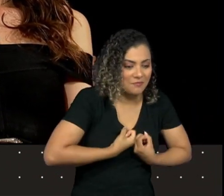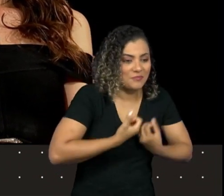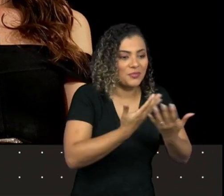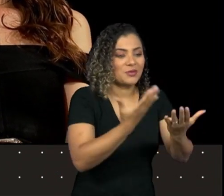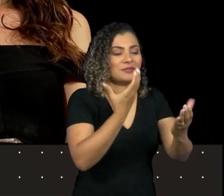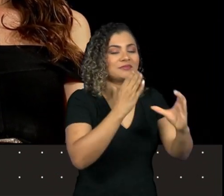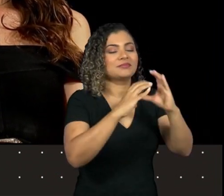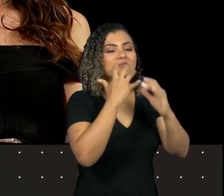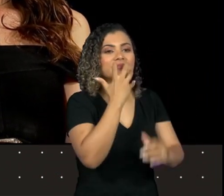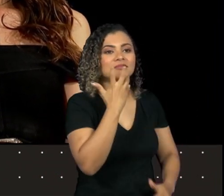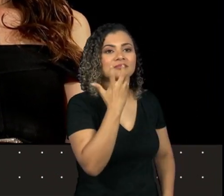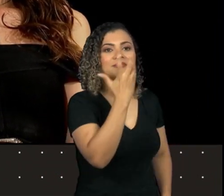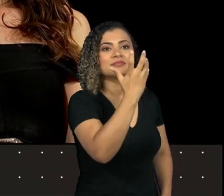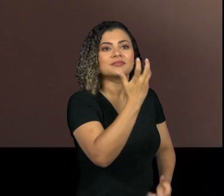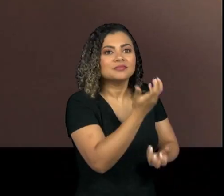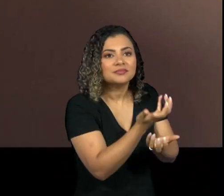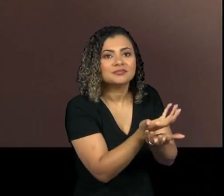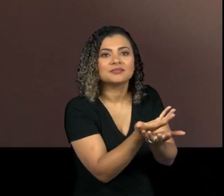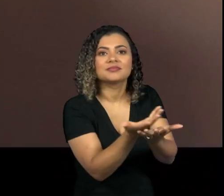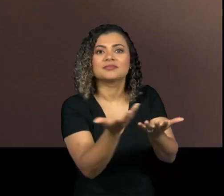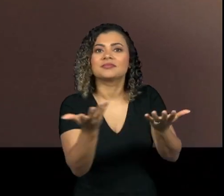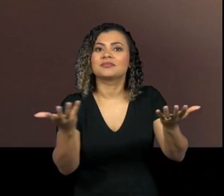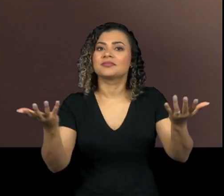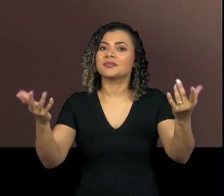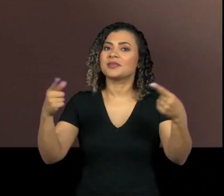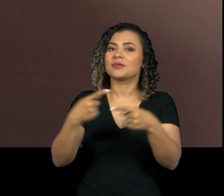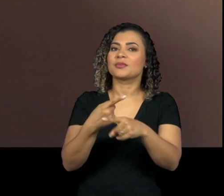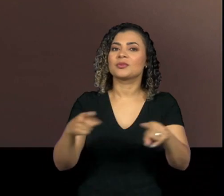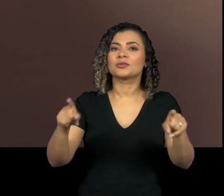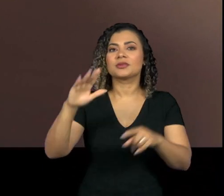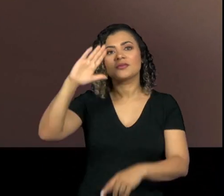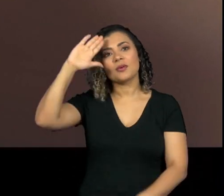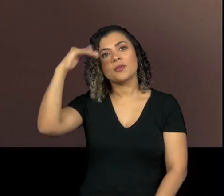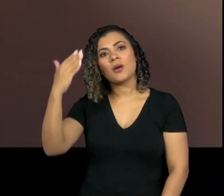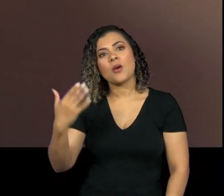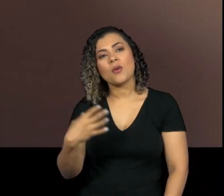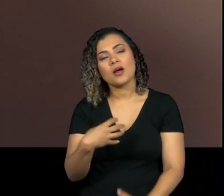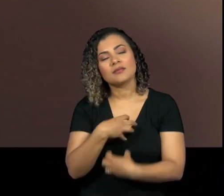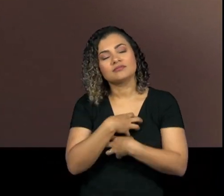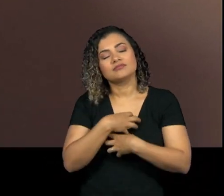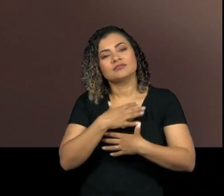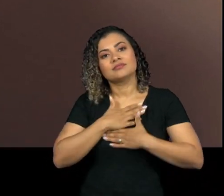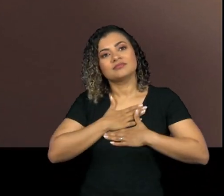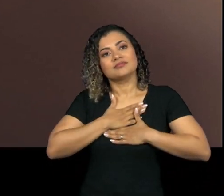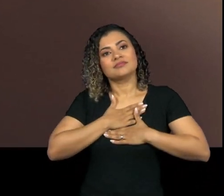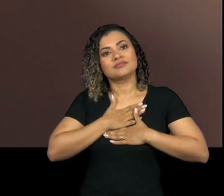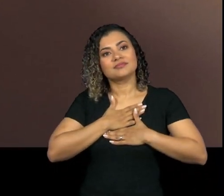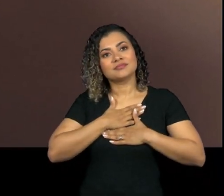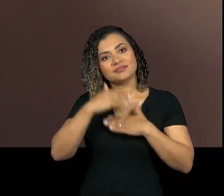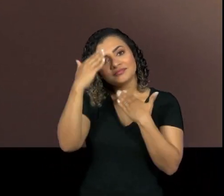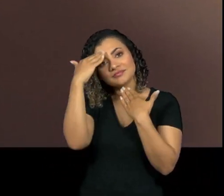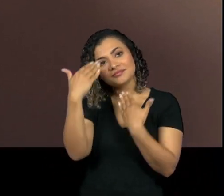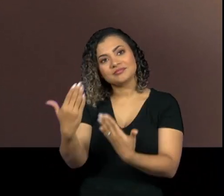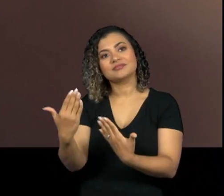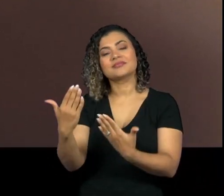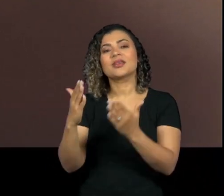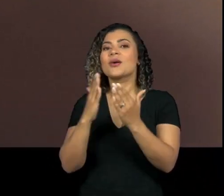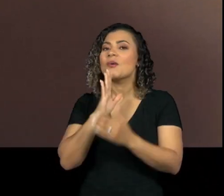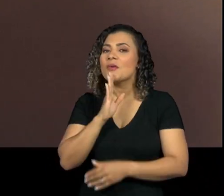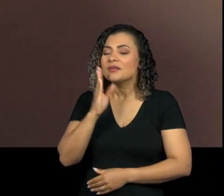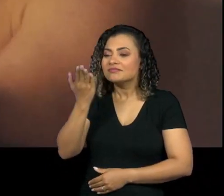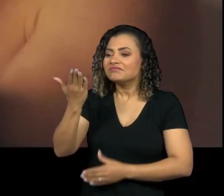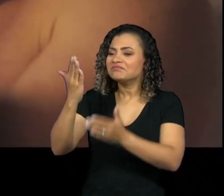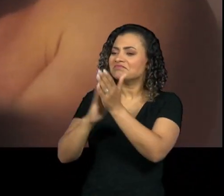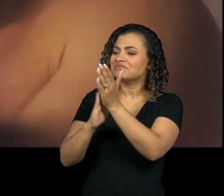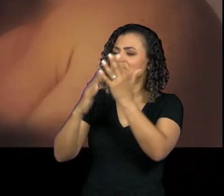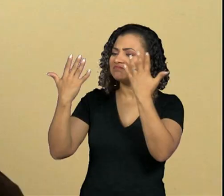música do Belchior. Então, para mim foi uma honra, e é uma honra reconhecer, aplaudir e